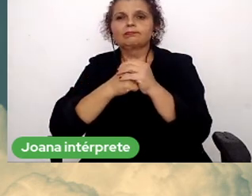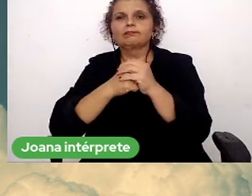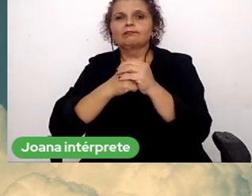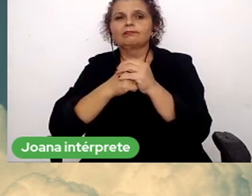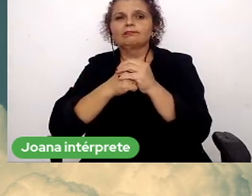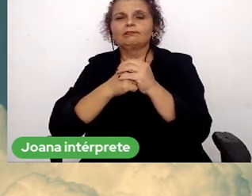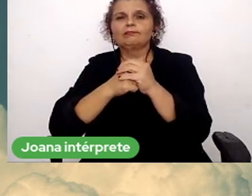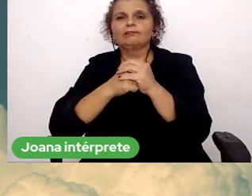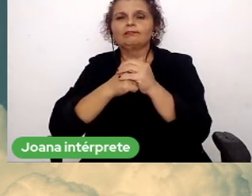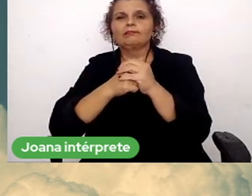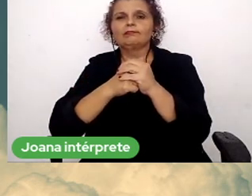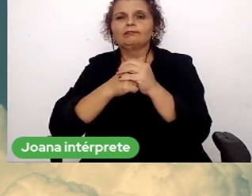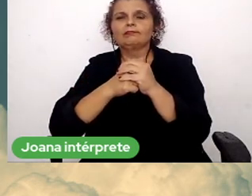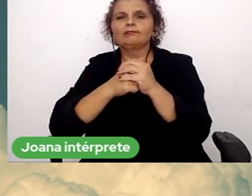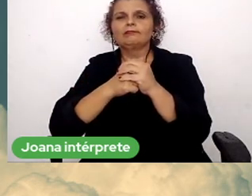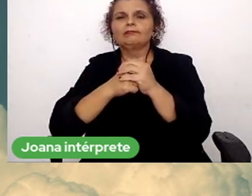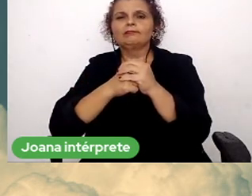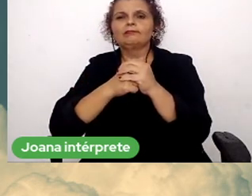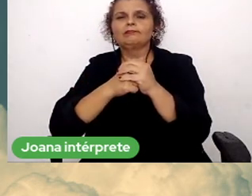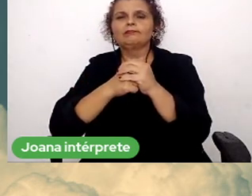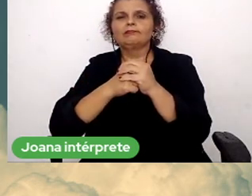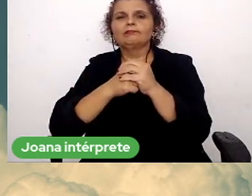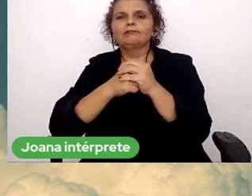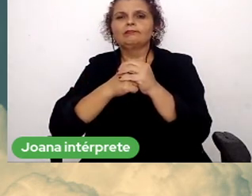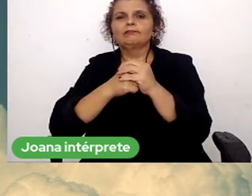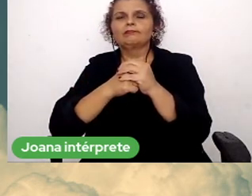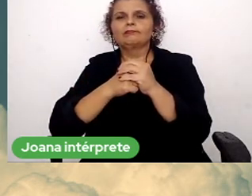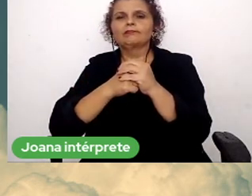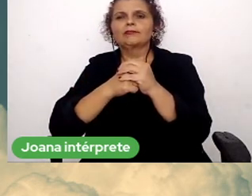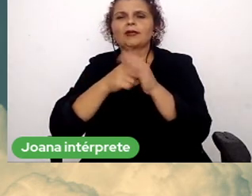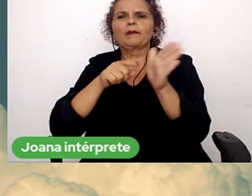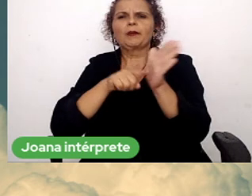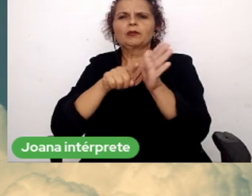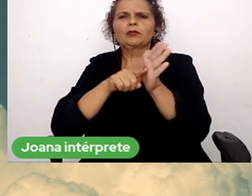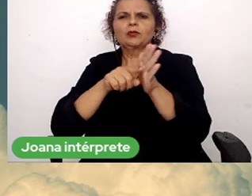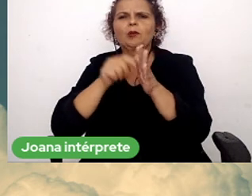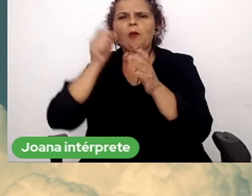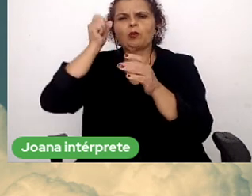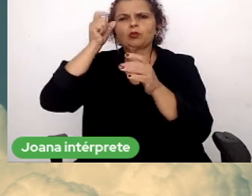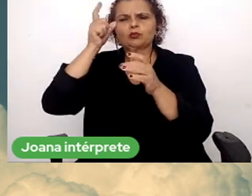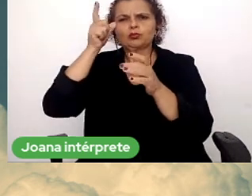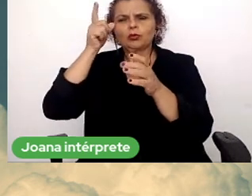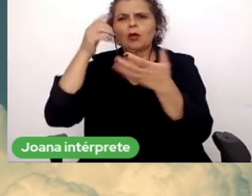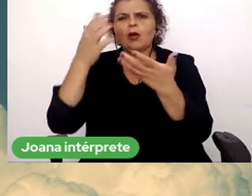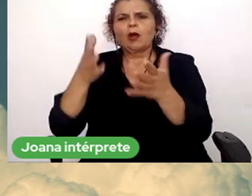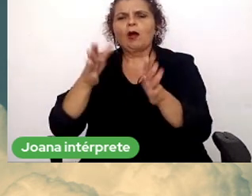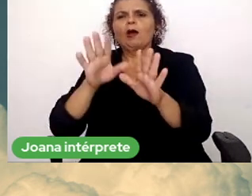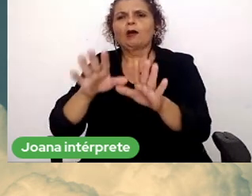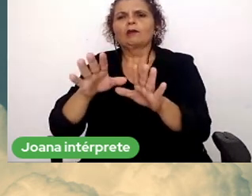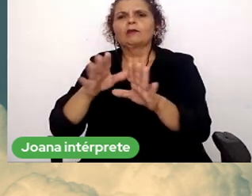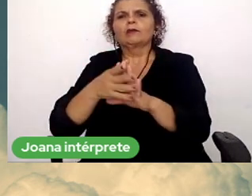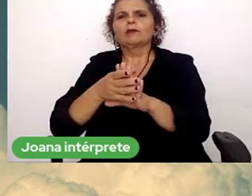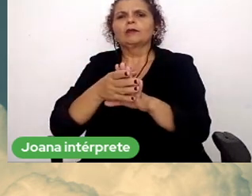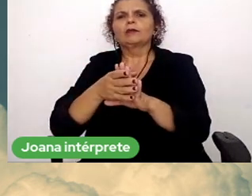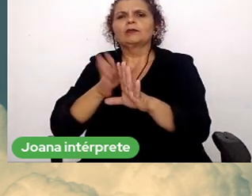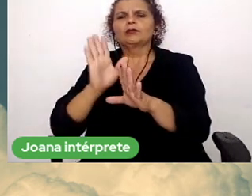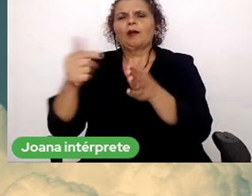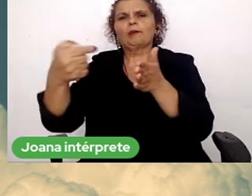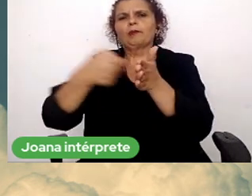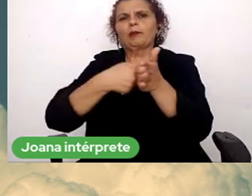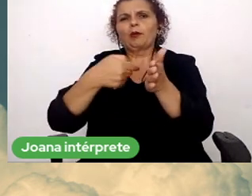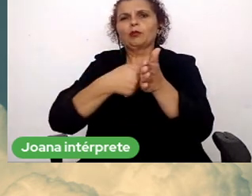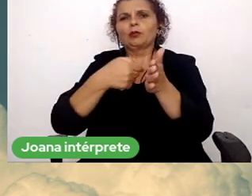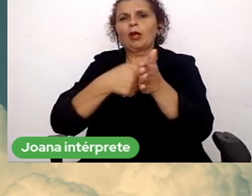Tem alguém comentando sobre a questão cultural. Sim, se me perguntarem, eu acho que a gestão